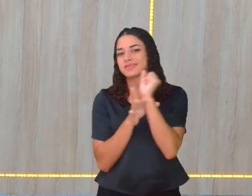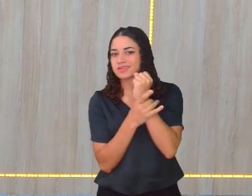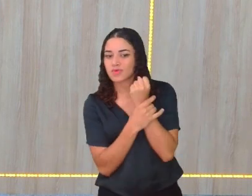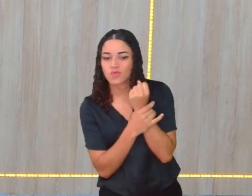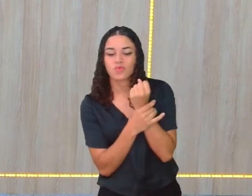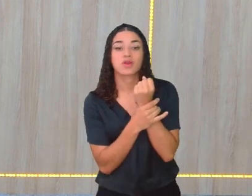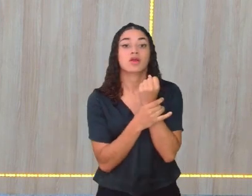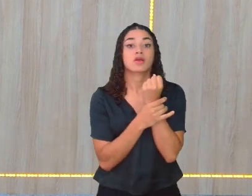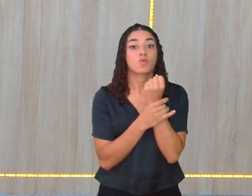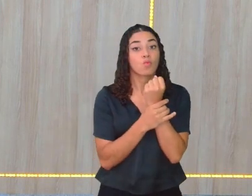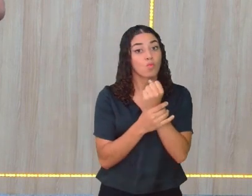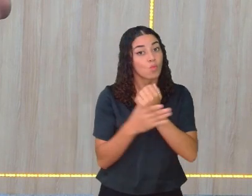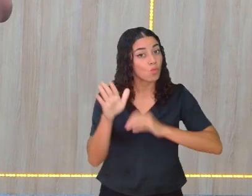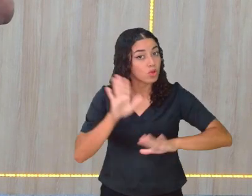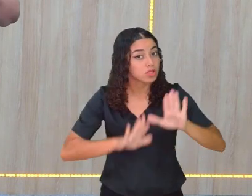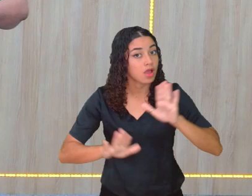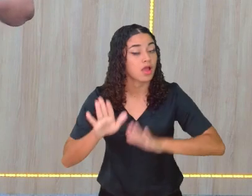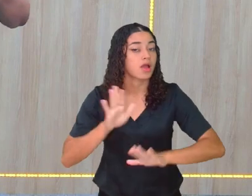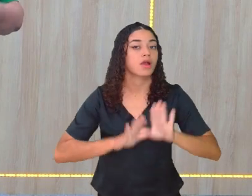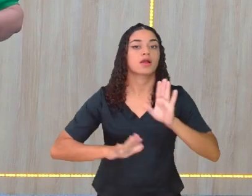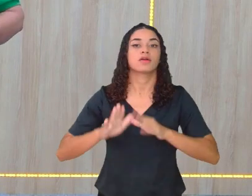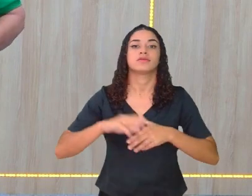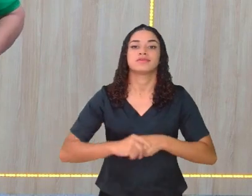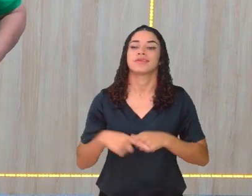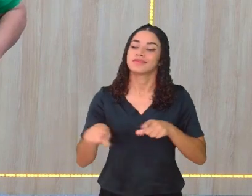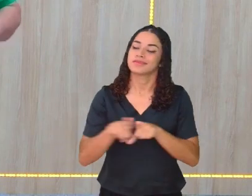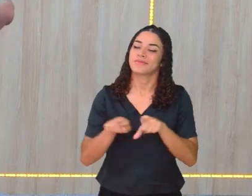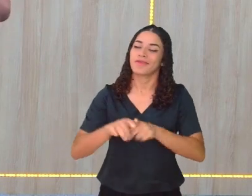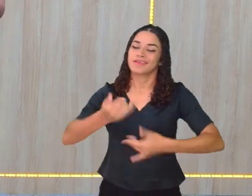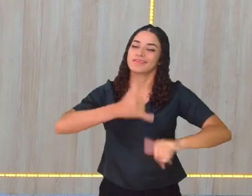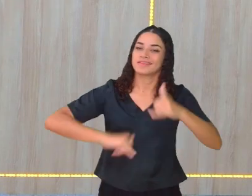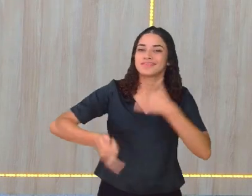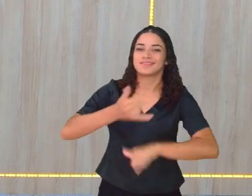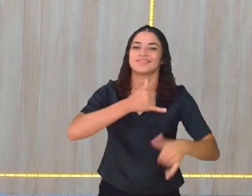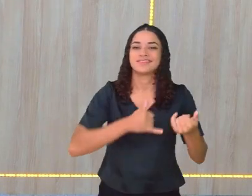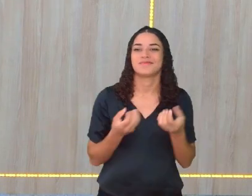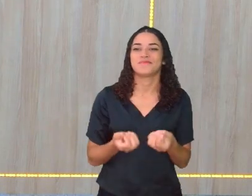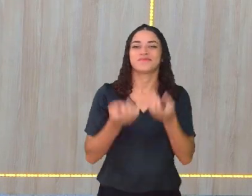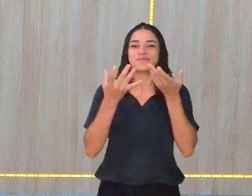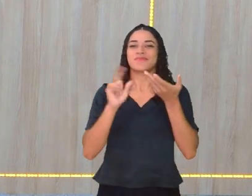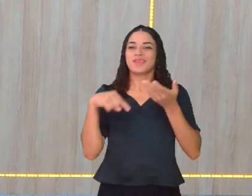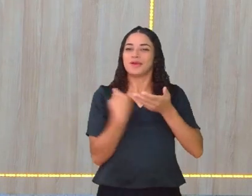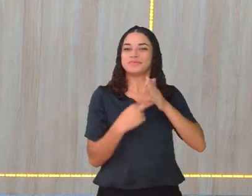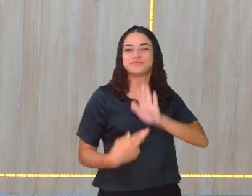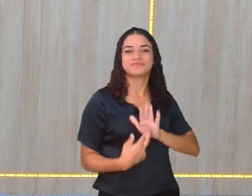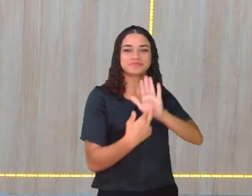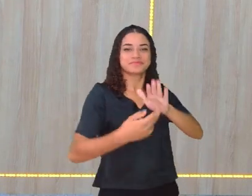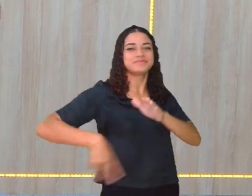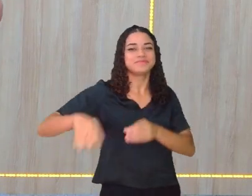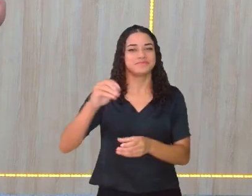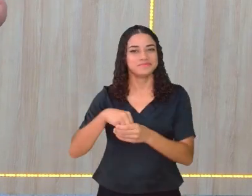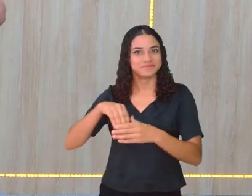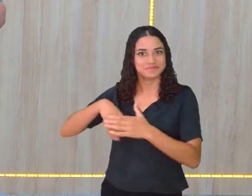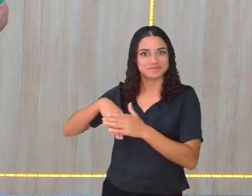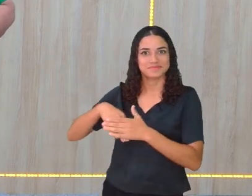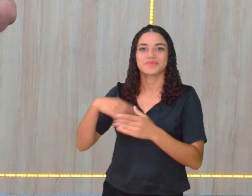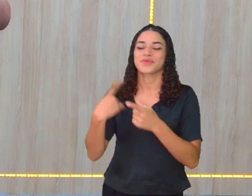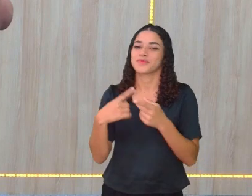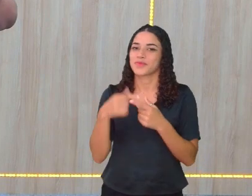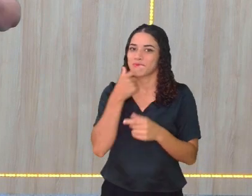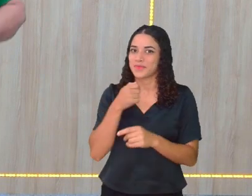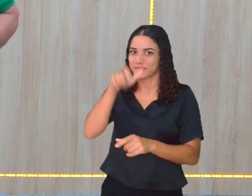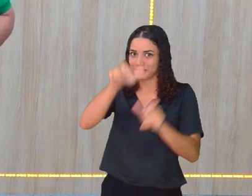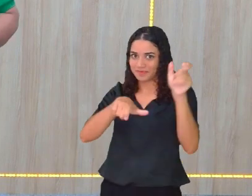algazarra, vão aí pensando e emanando aí uma boa energia para os nossos representantes, porque os jogadores estão lá